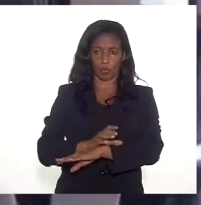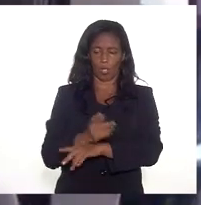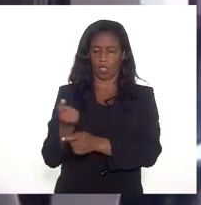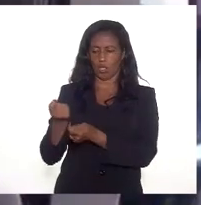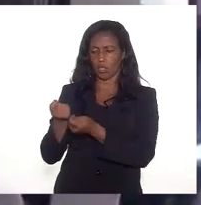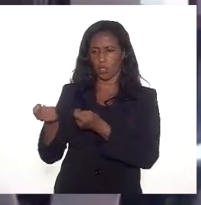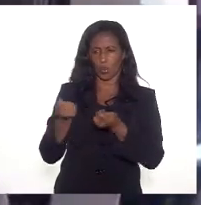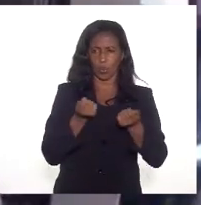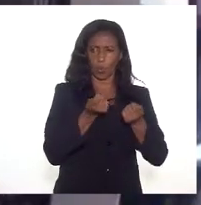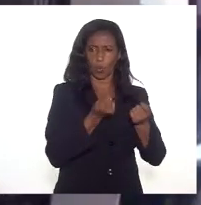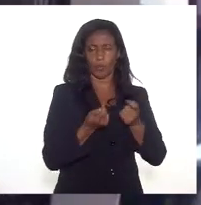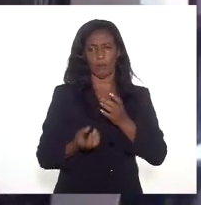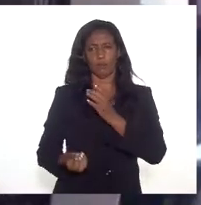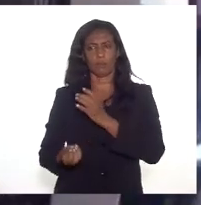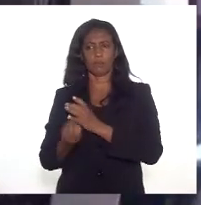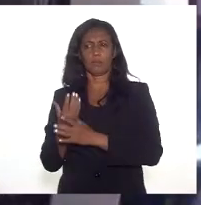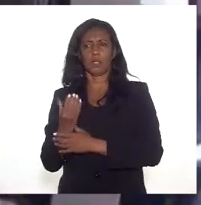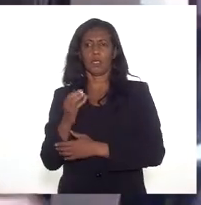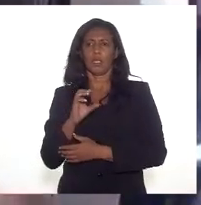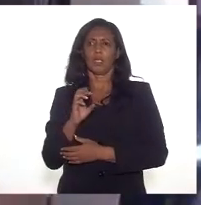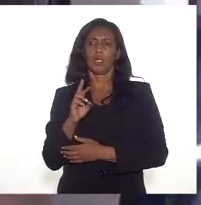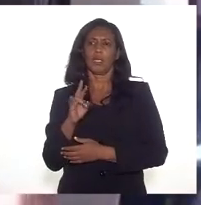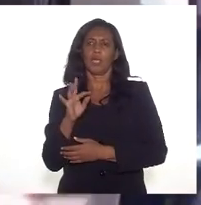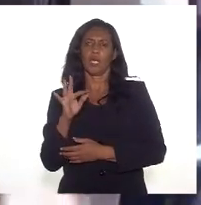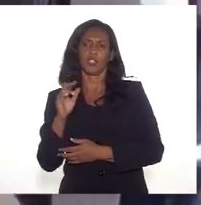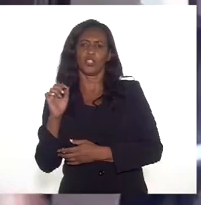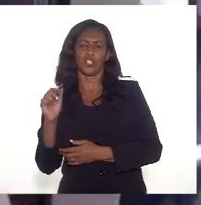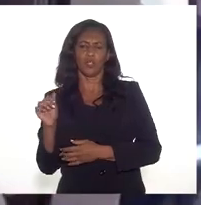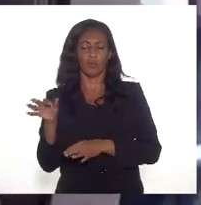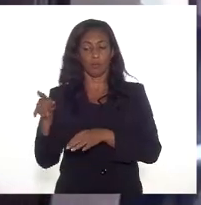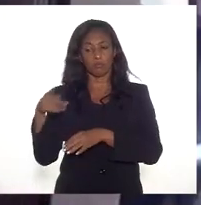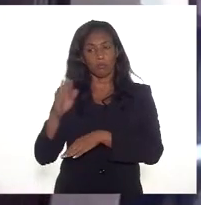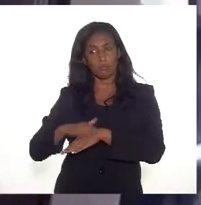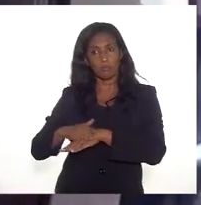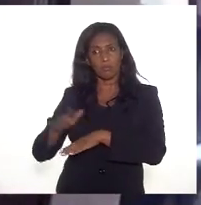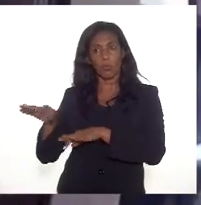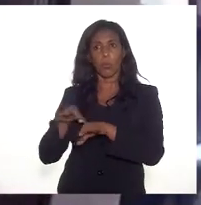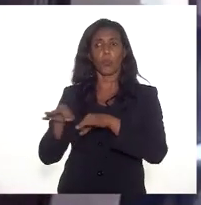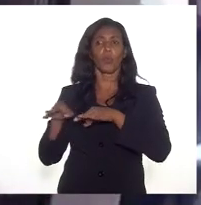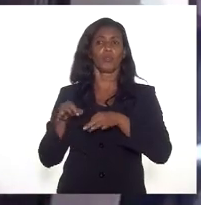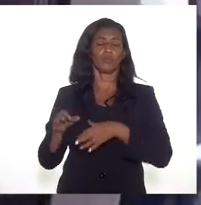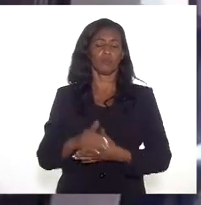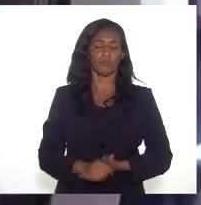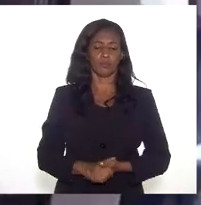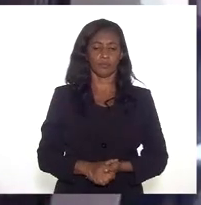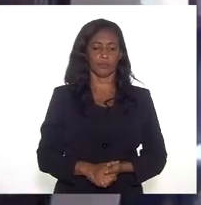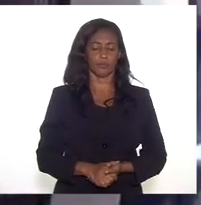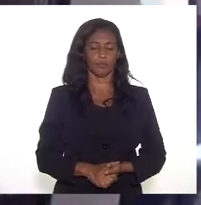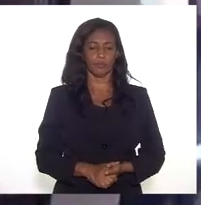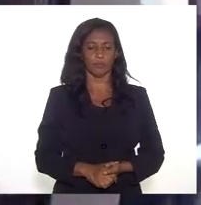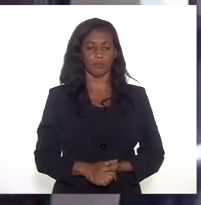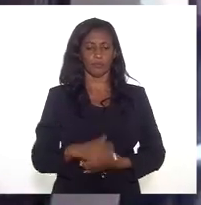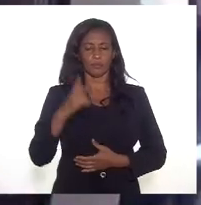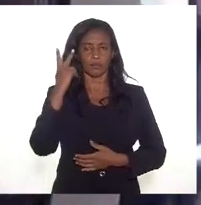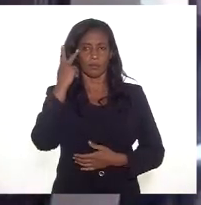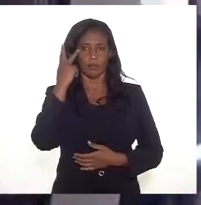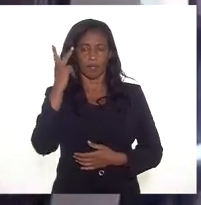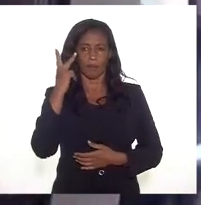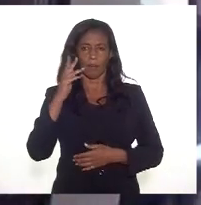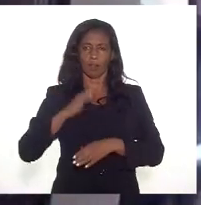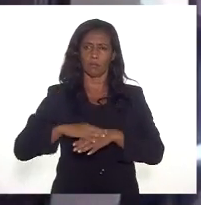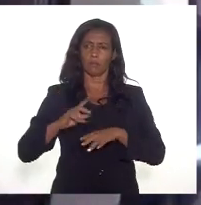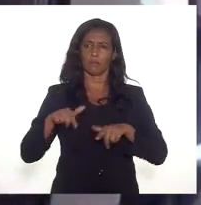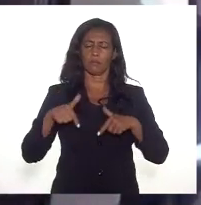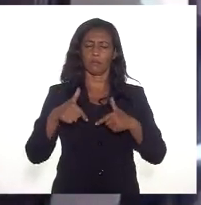Economia Criativa, o seu plano, né, para